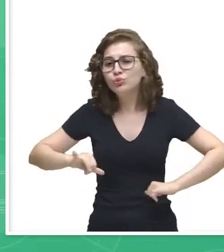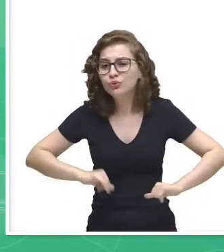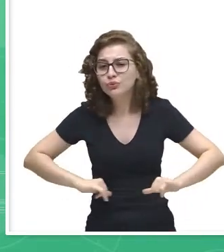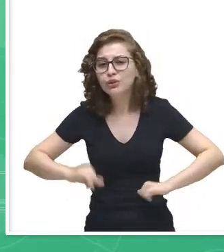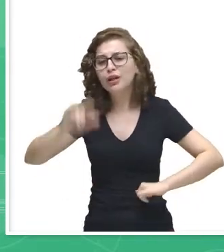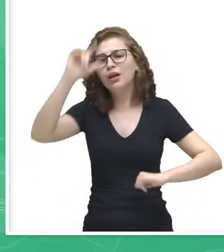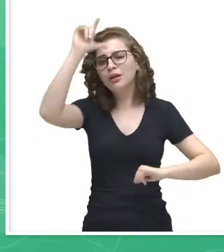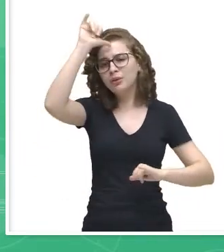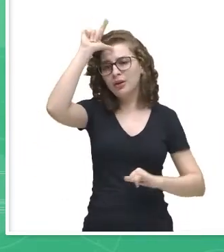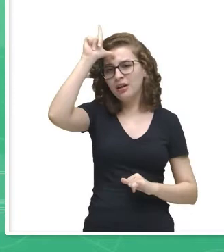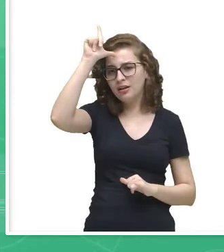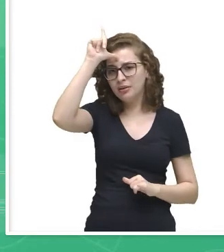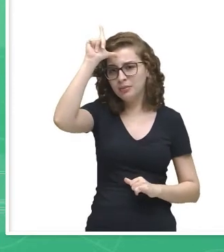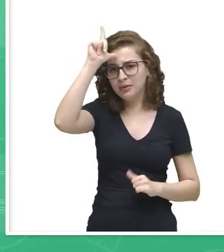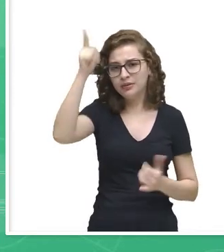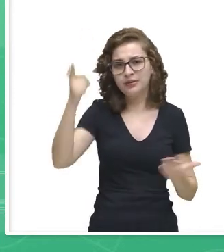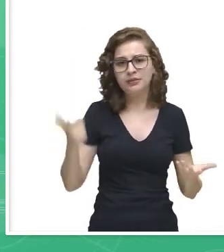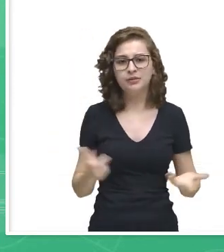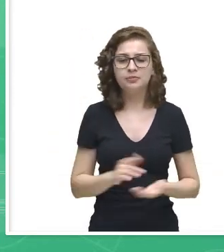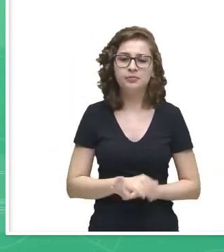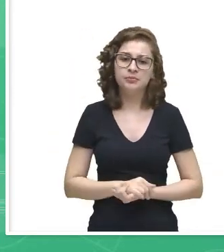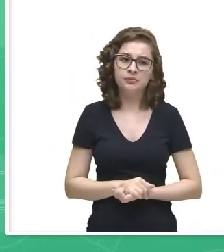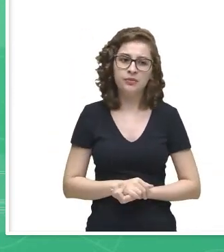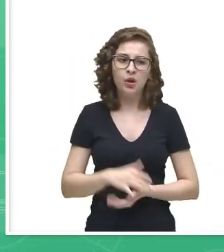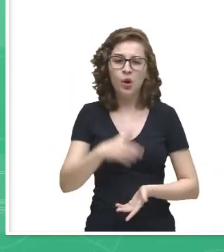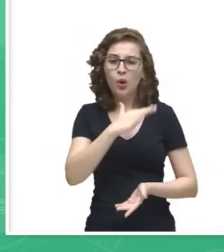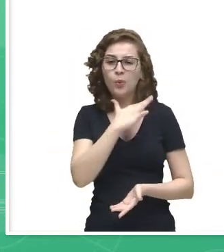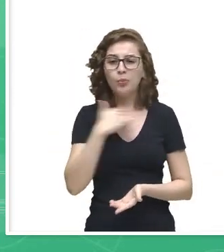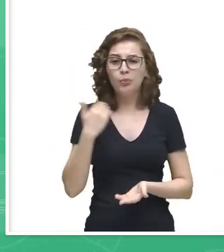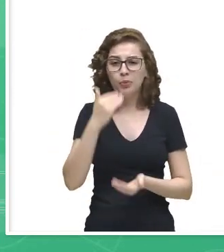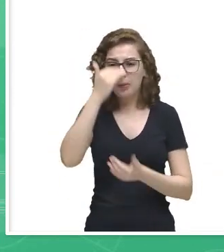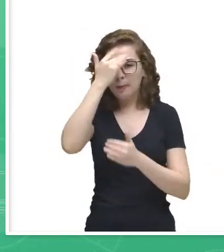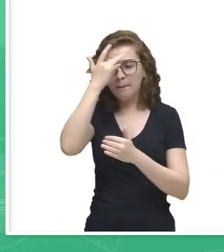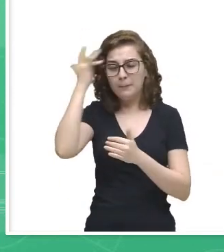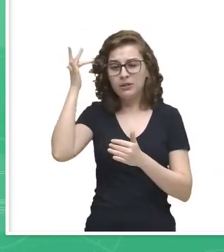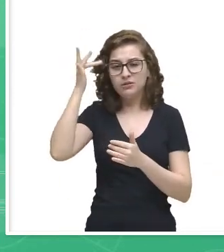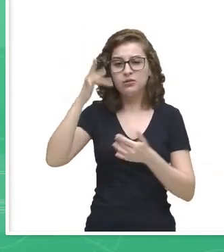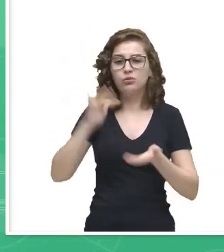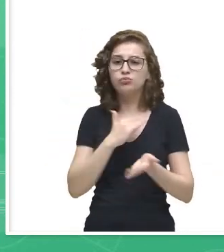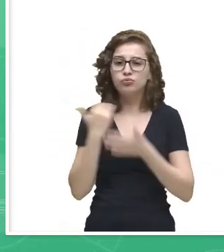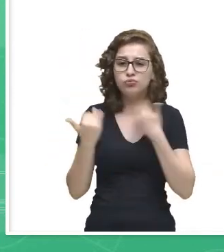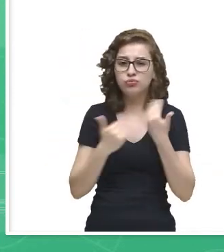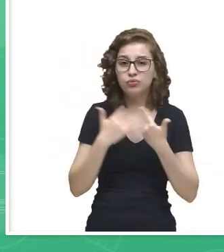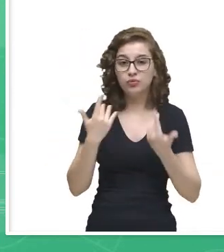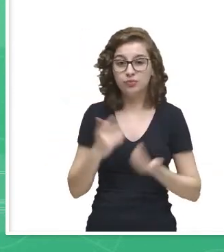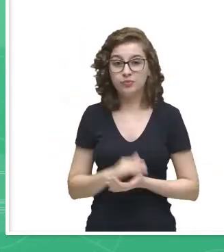as crises econômicas, as perdas humanas e, além disso, o peso de ter sido considerada a